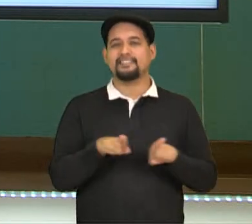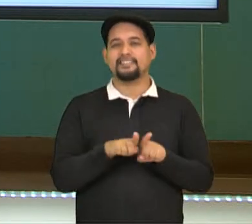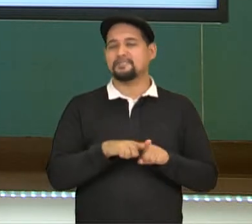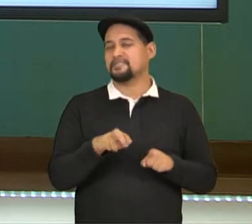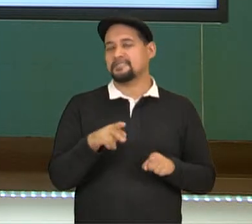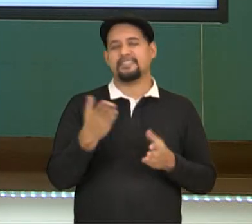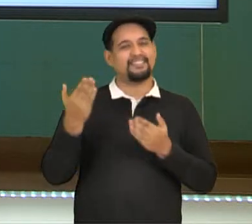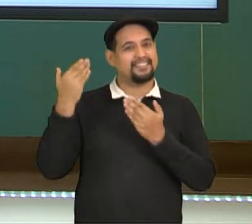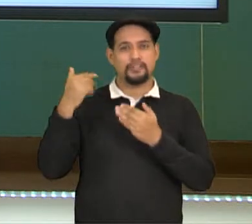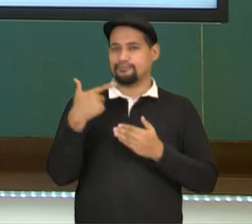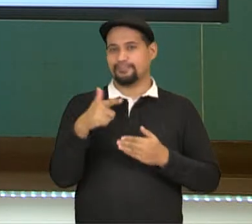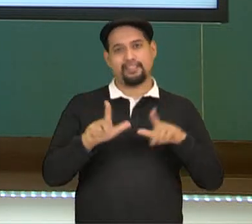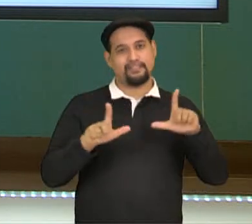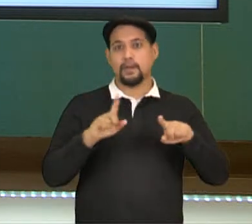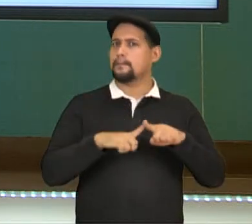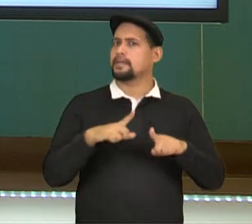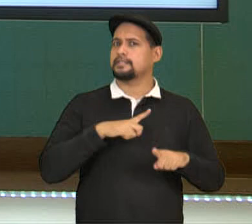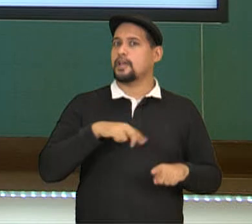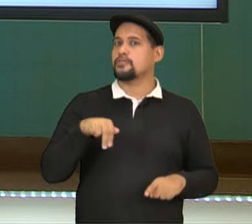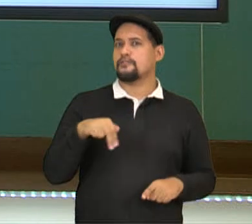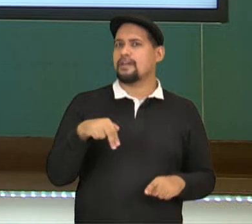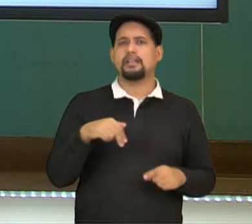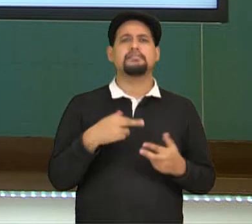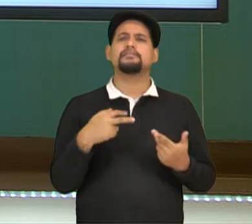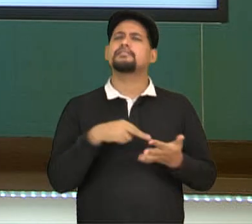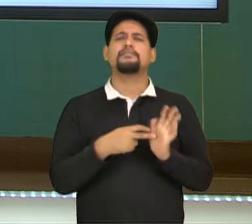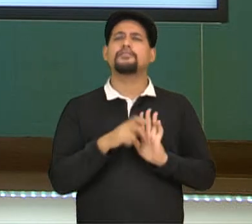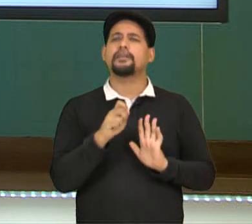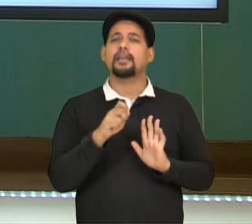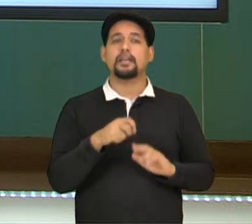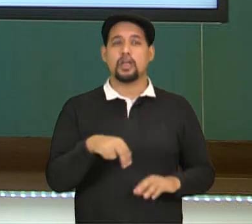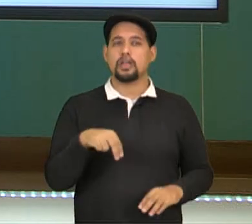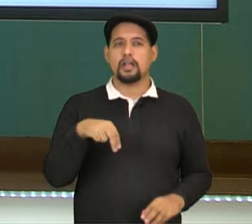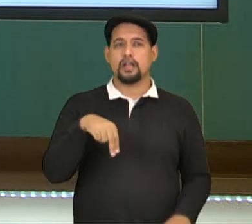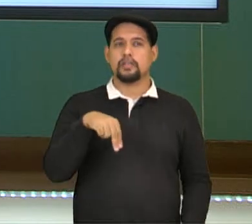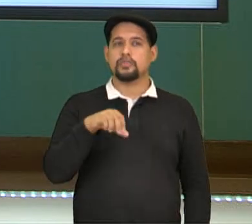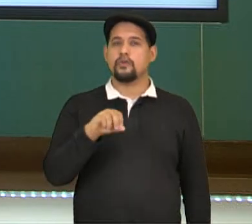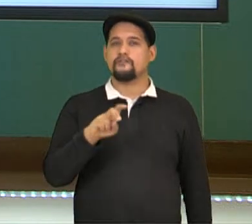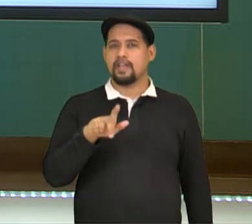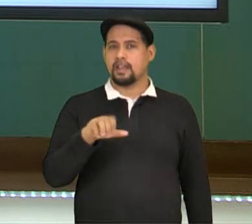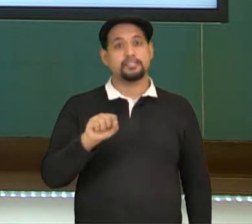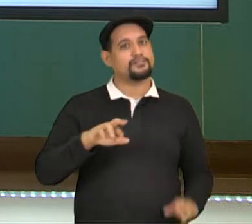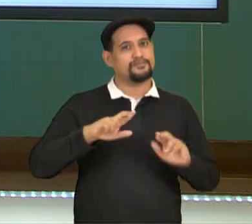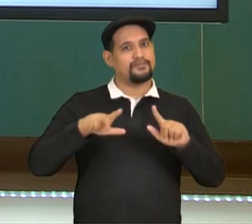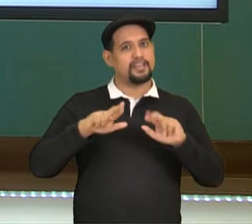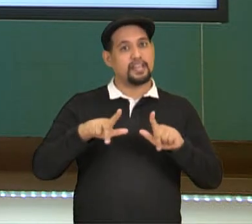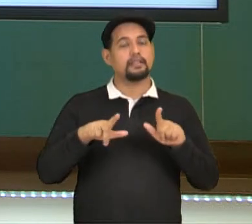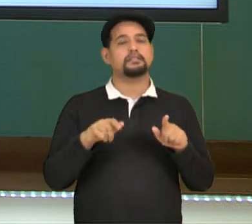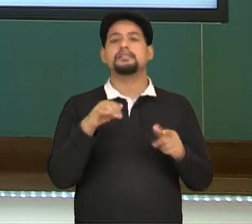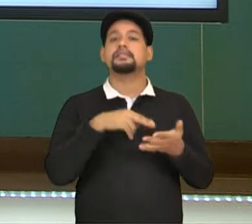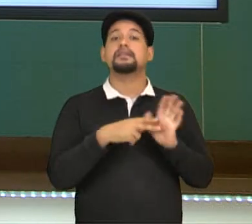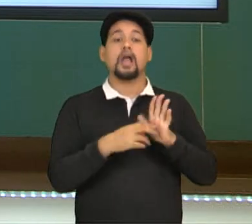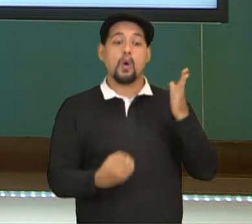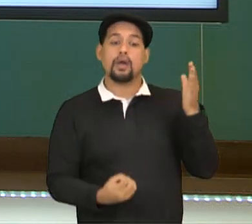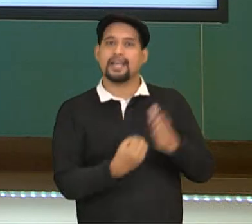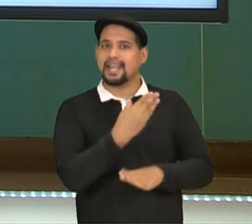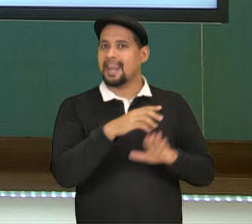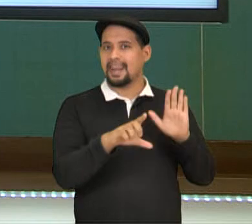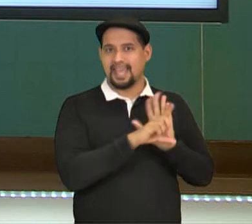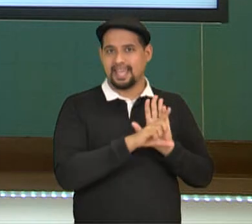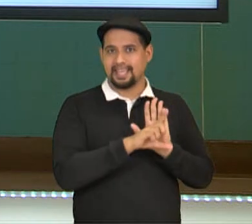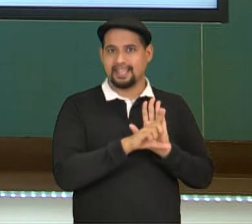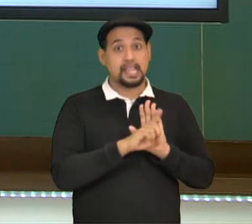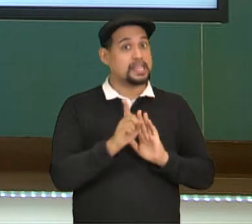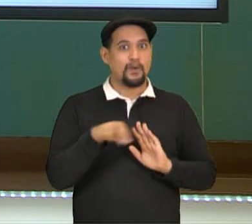a possibilidade de ter novas leis, de criar novas leis, né? Diferente lá das leis, das estábulas e tudo mais, agora ele vai